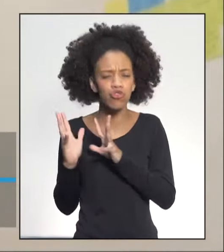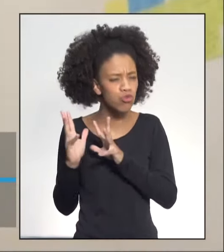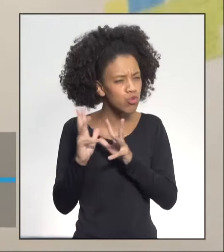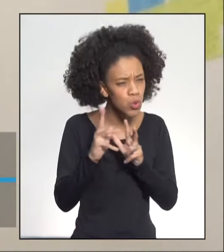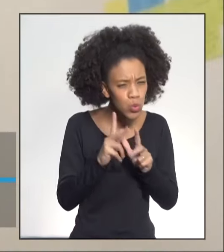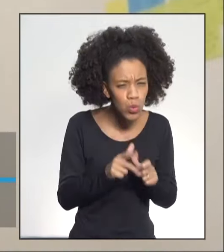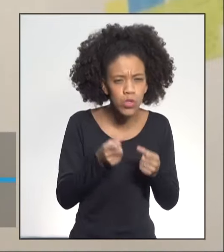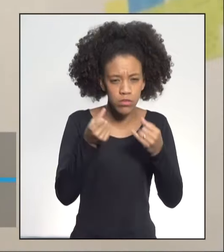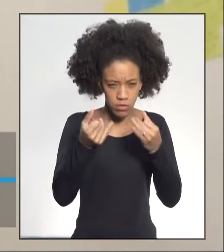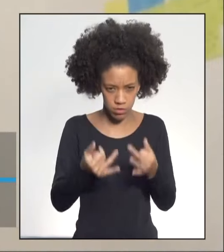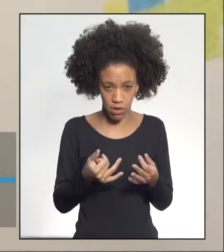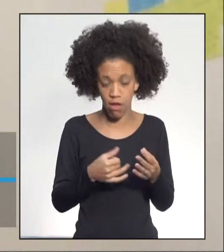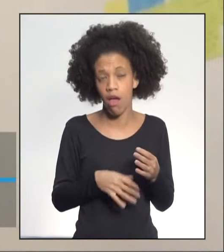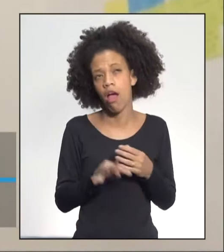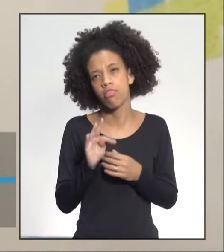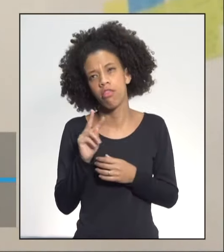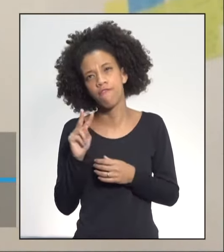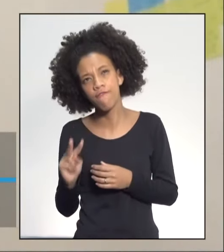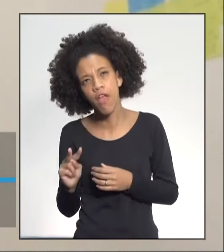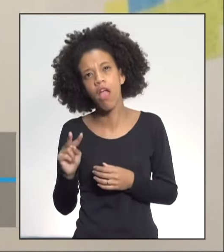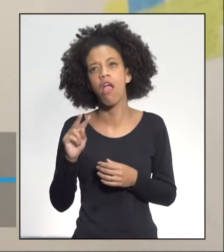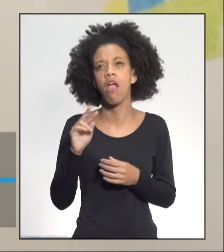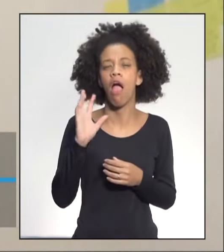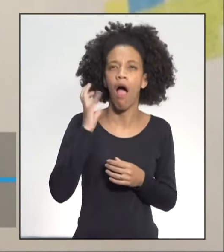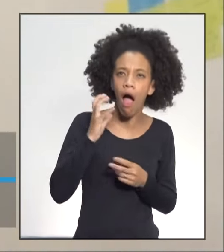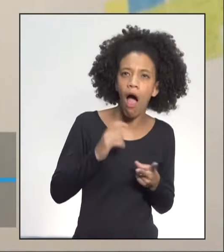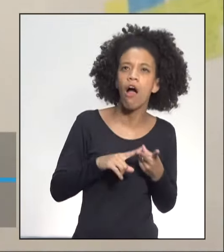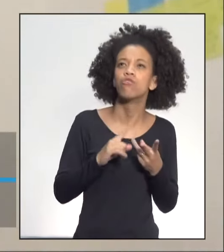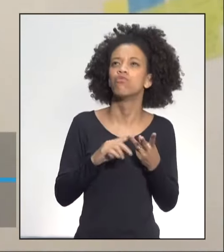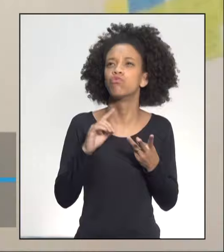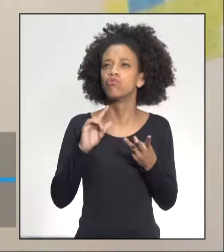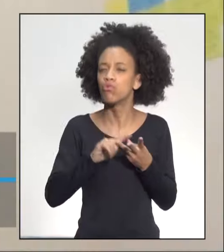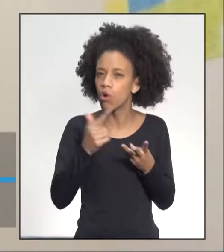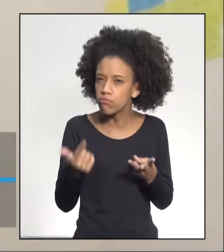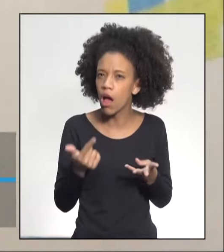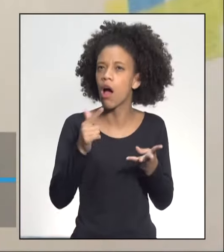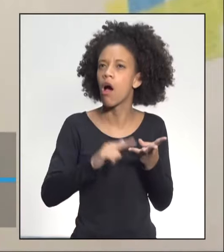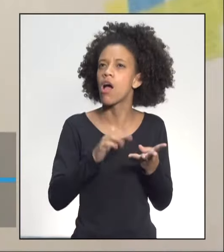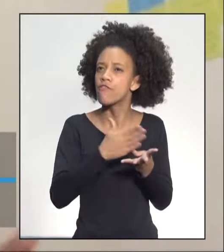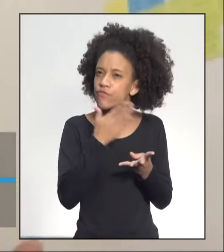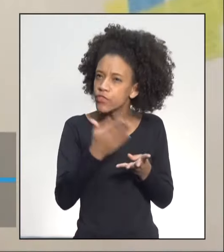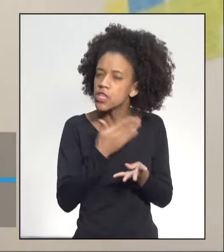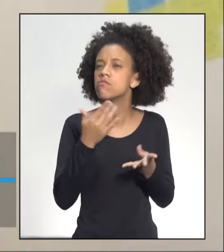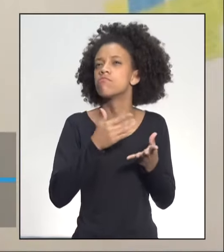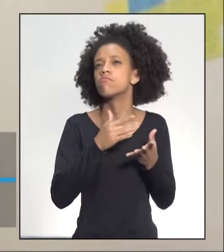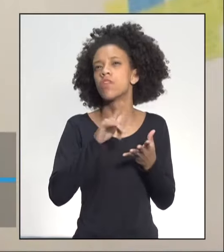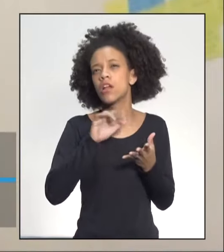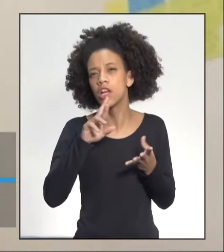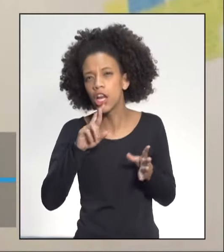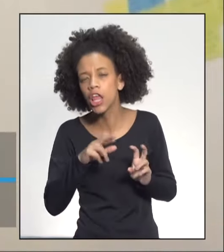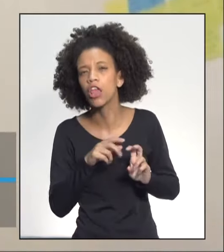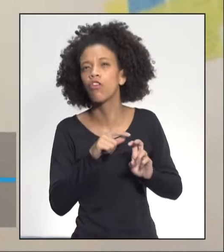falados, TV, rádio, jornais, revistas, livros, internet,